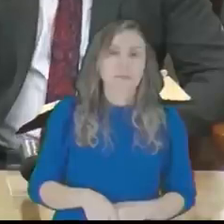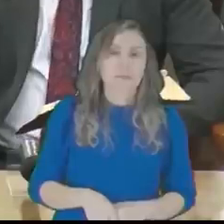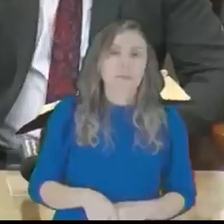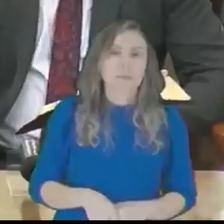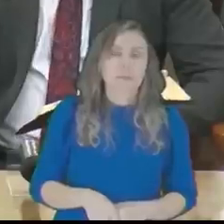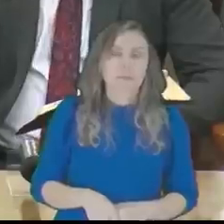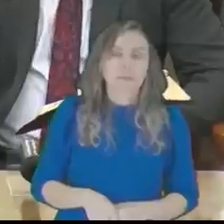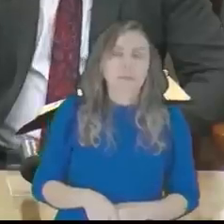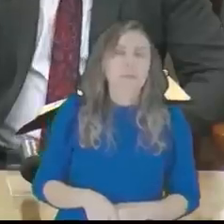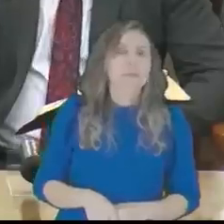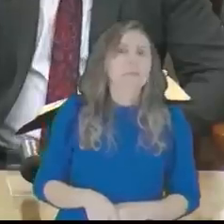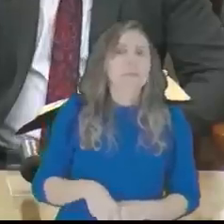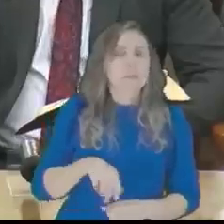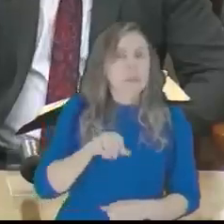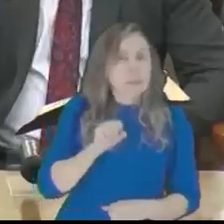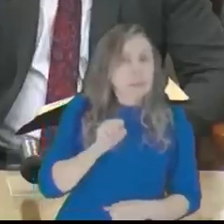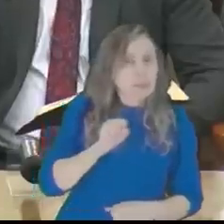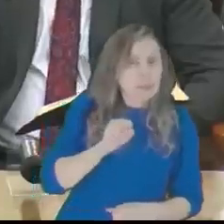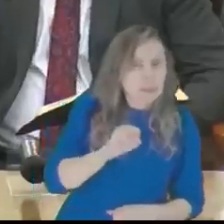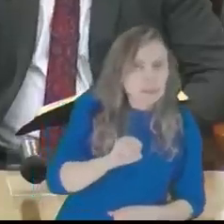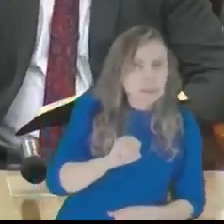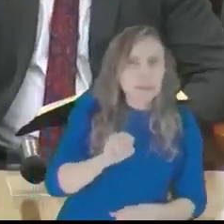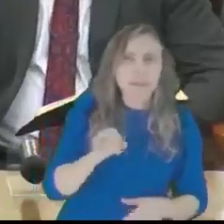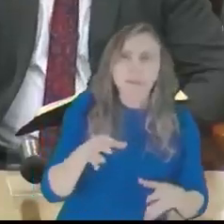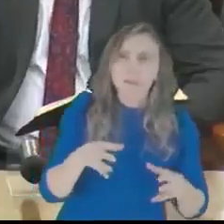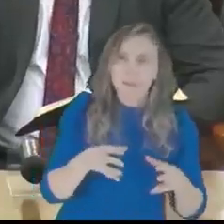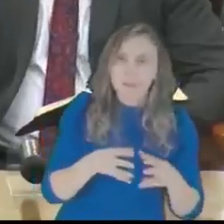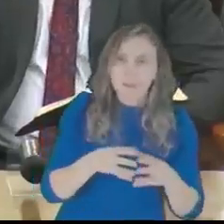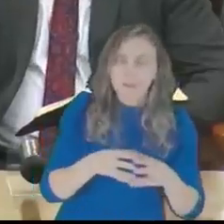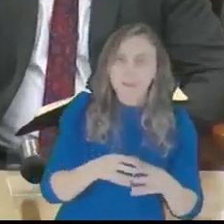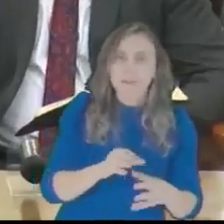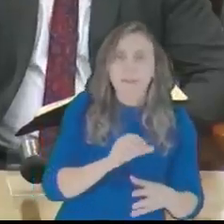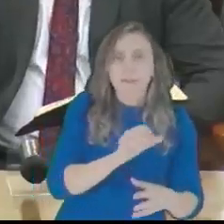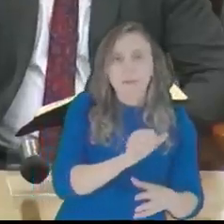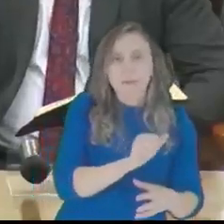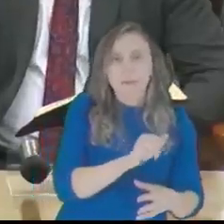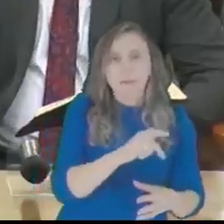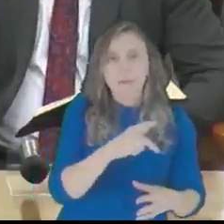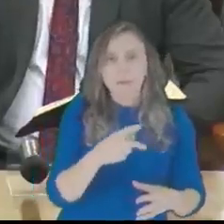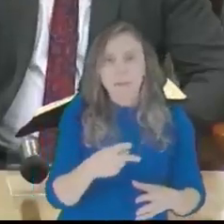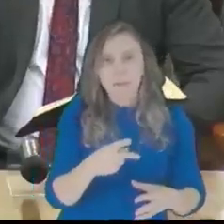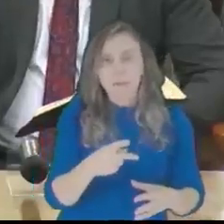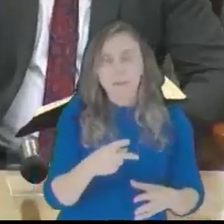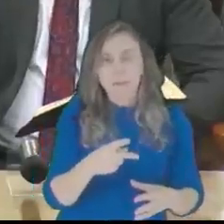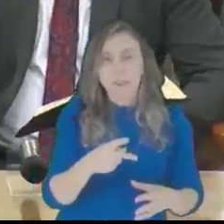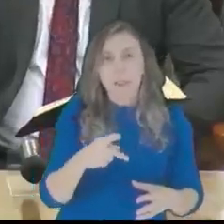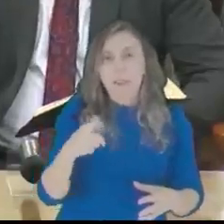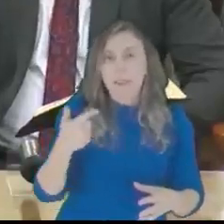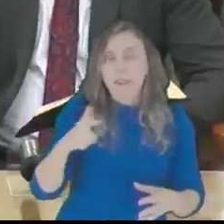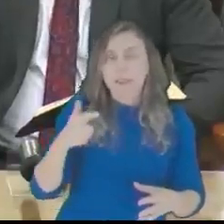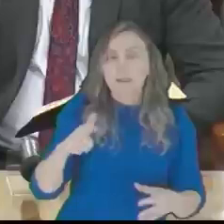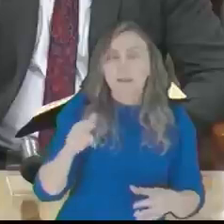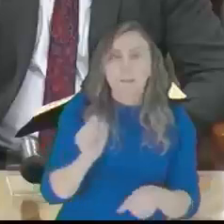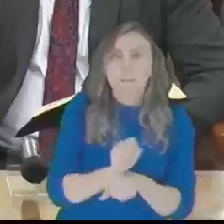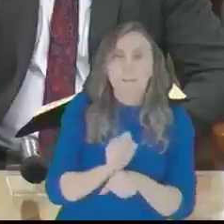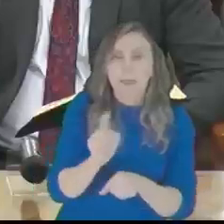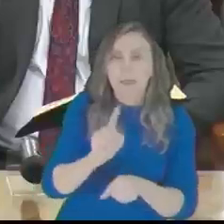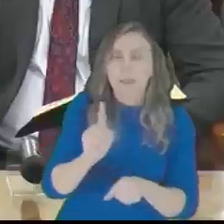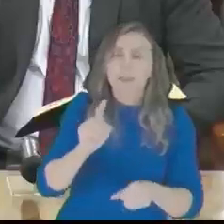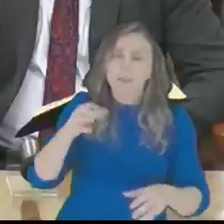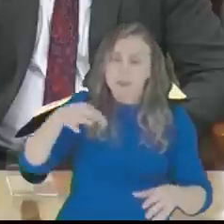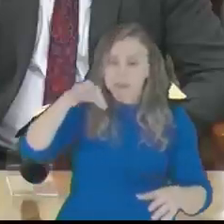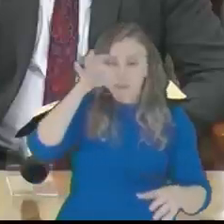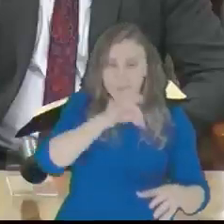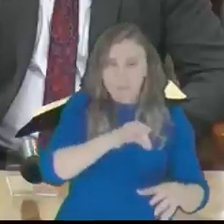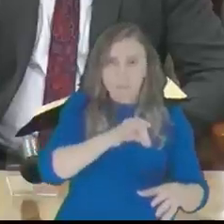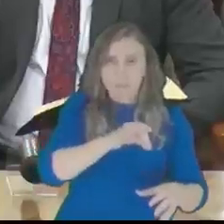E se os apóstolos tivessem saído sem esse paráclito? Me ajudem? Se os apóstolos tivessem ido pelo mundo